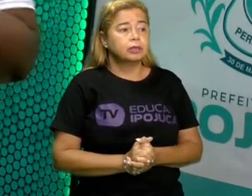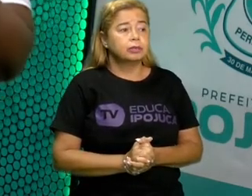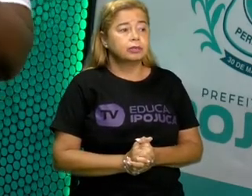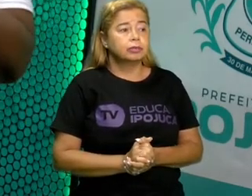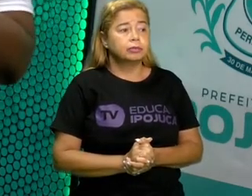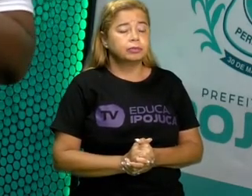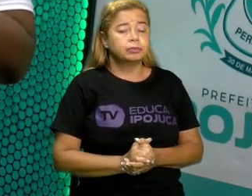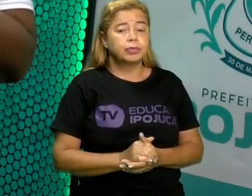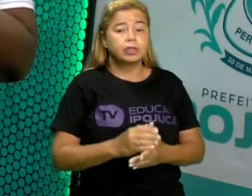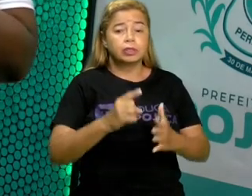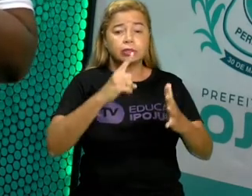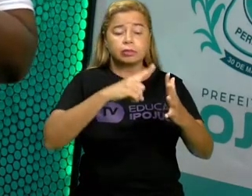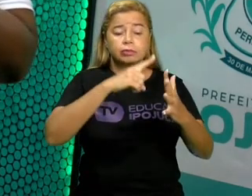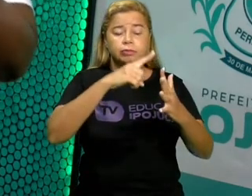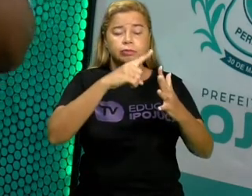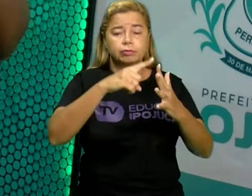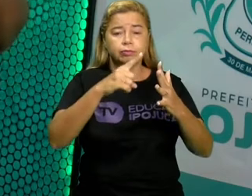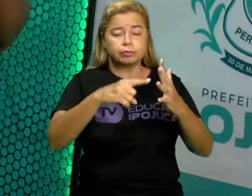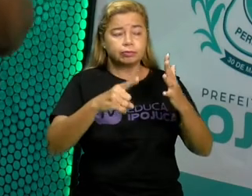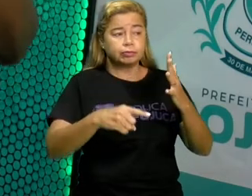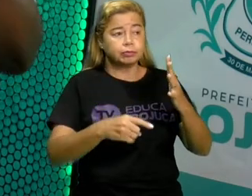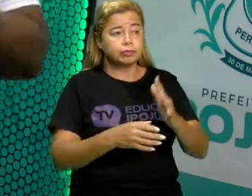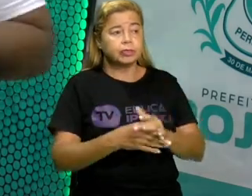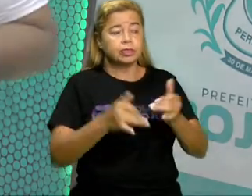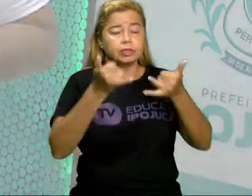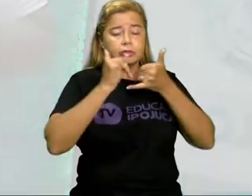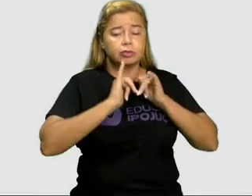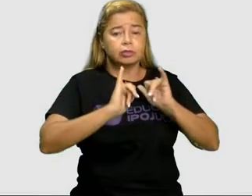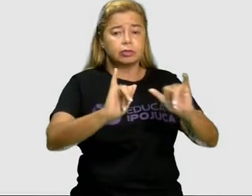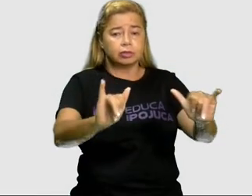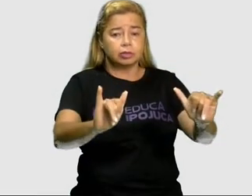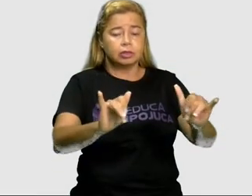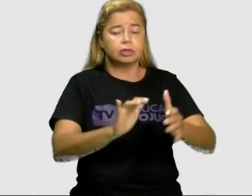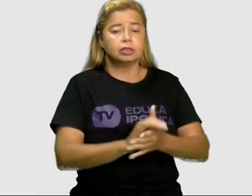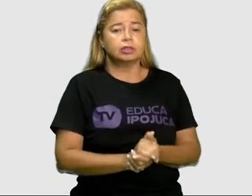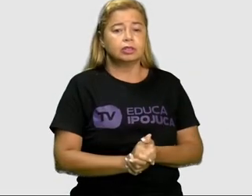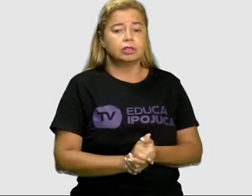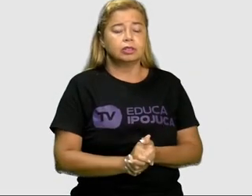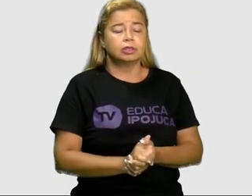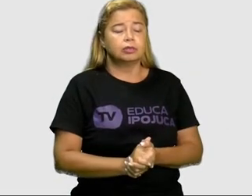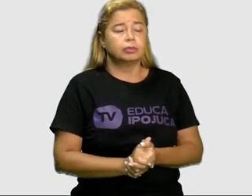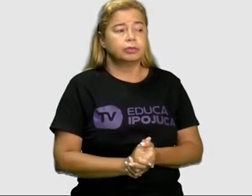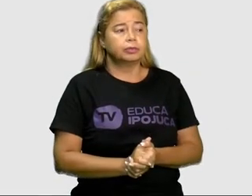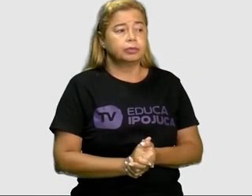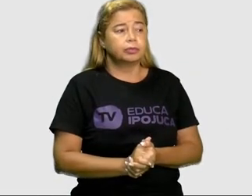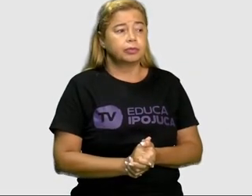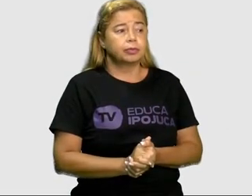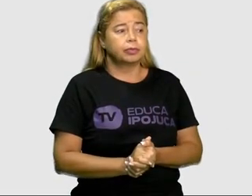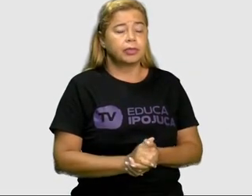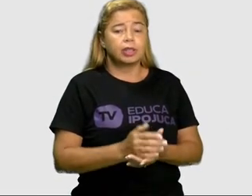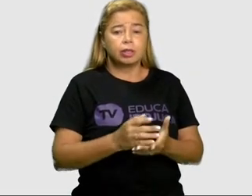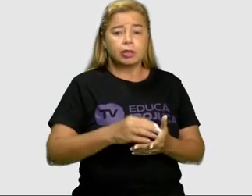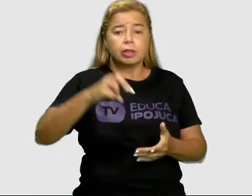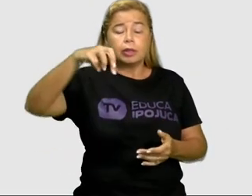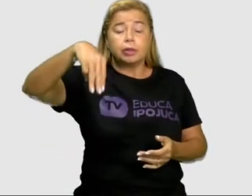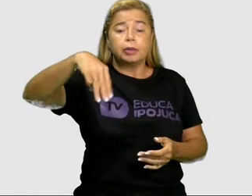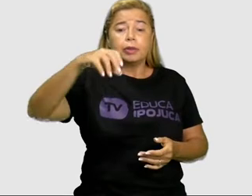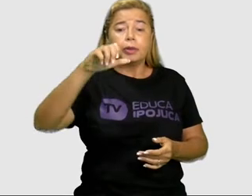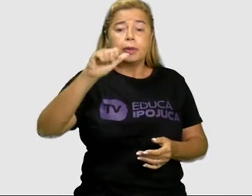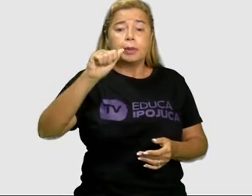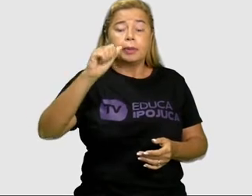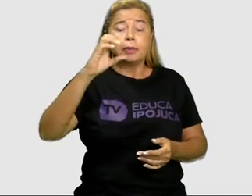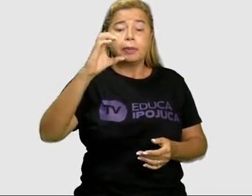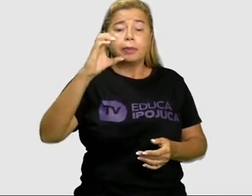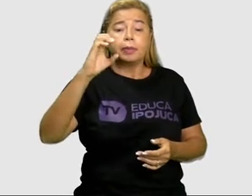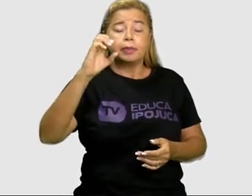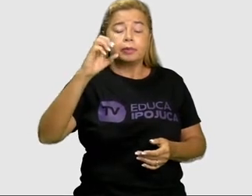é tão um elemento os elementos que a notícia a borda são Manchete que é um